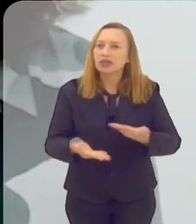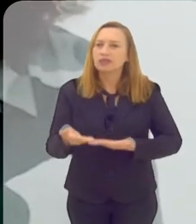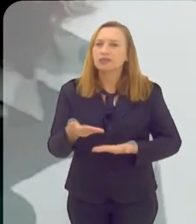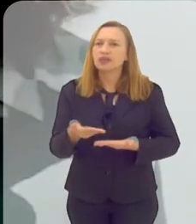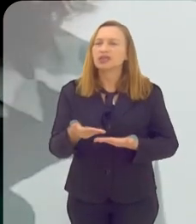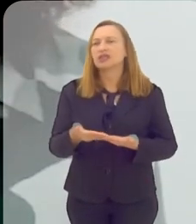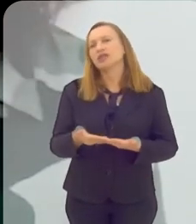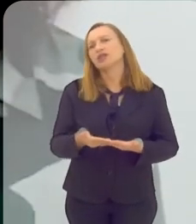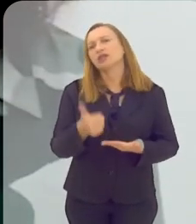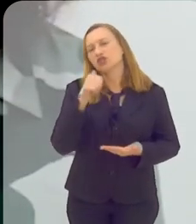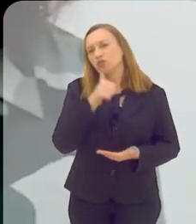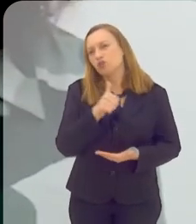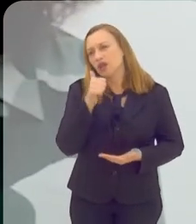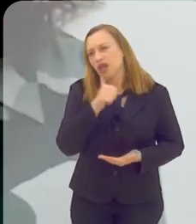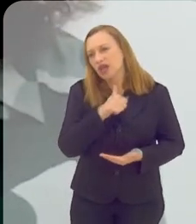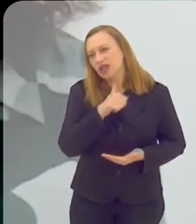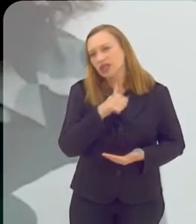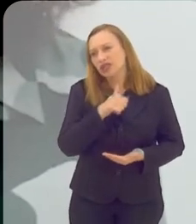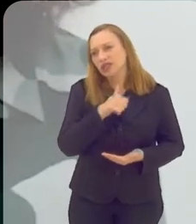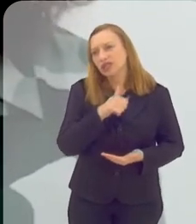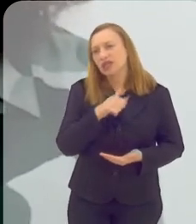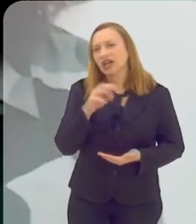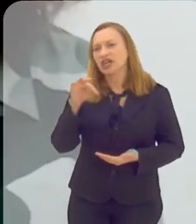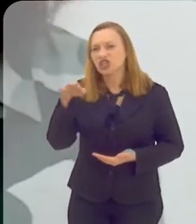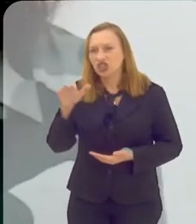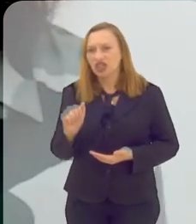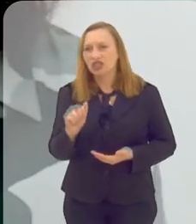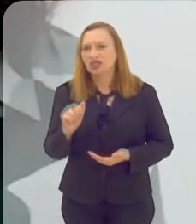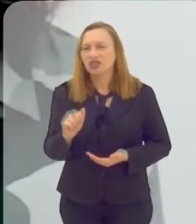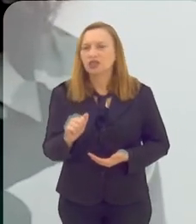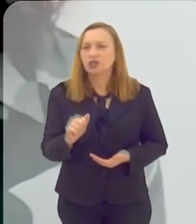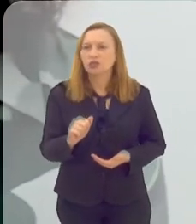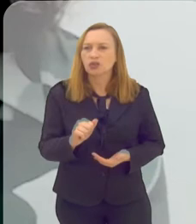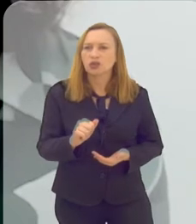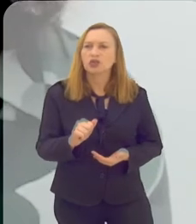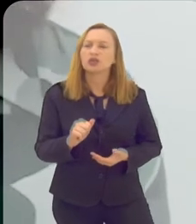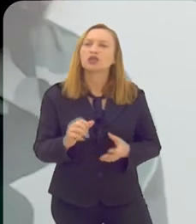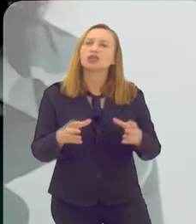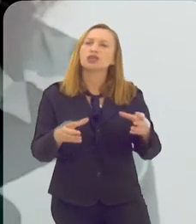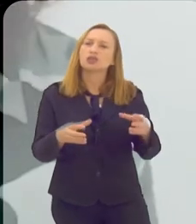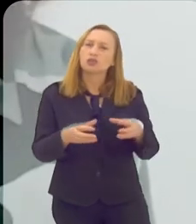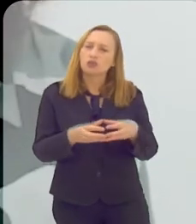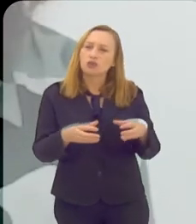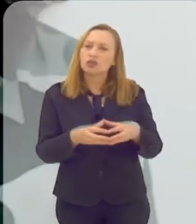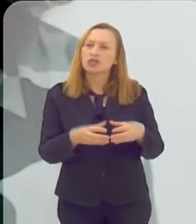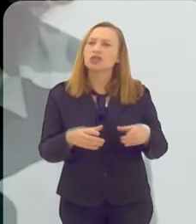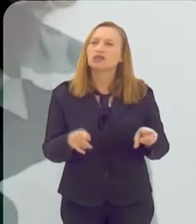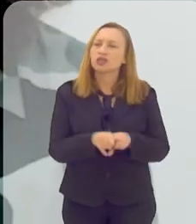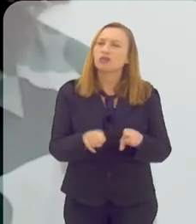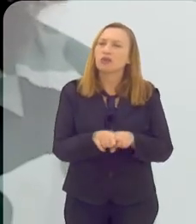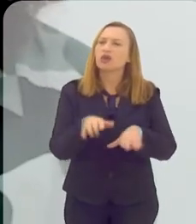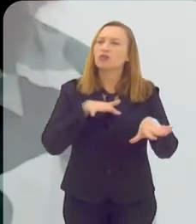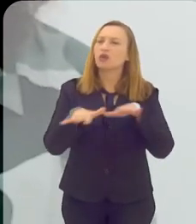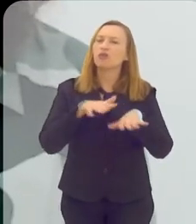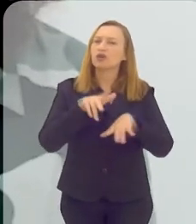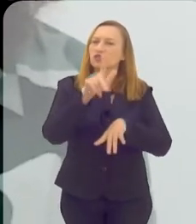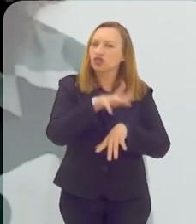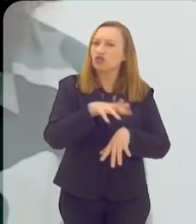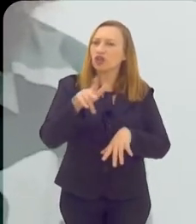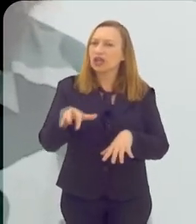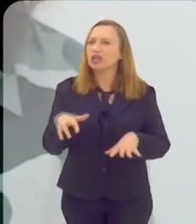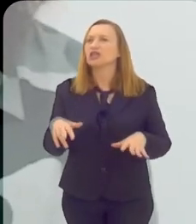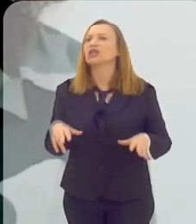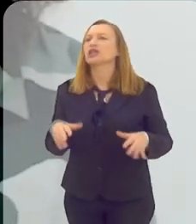A participação, né, das mulheres nas agendas, nas comissões, gera também um